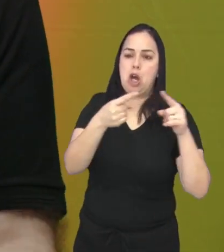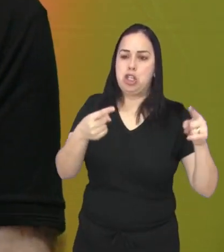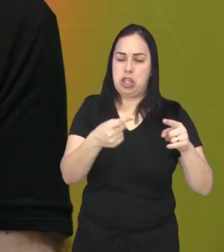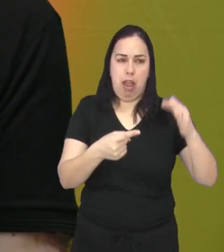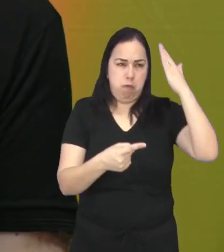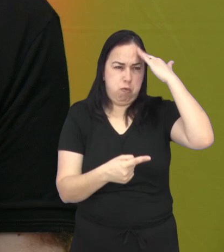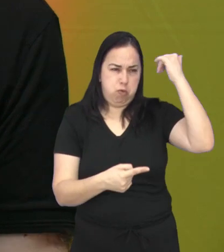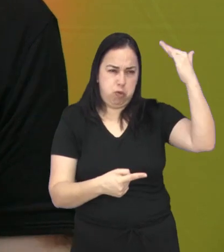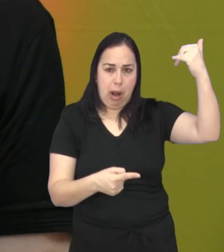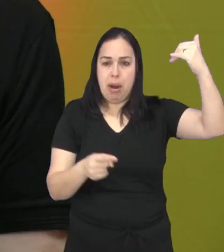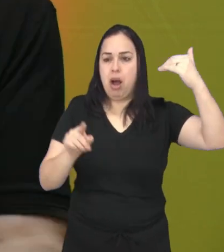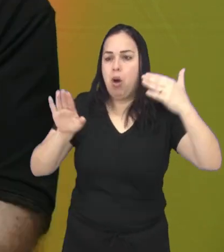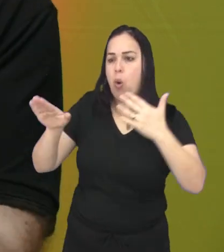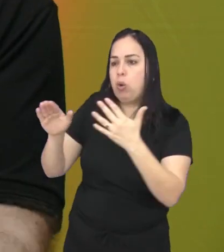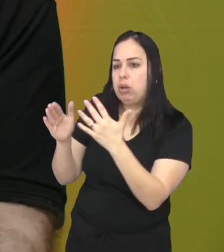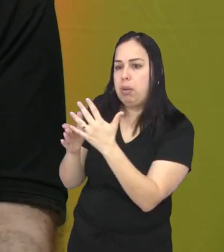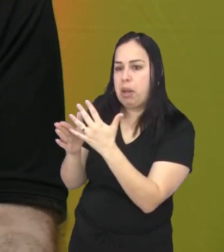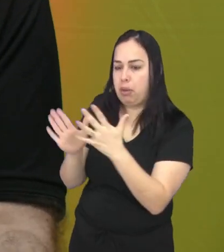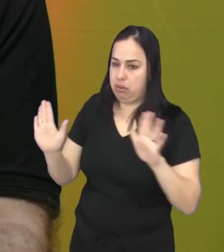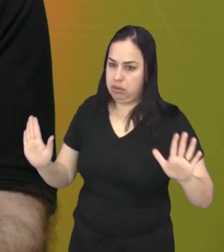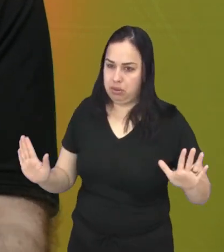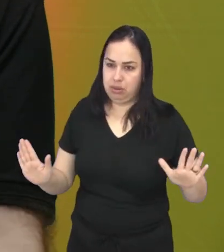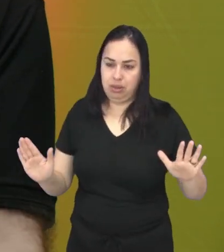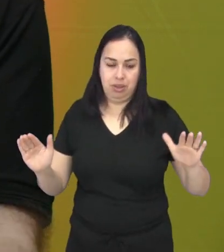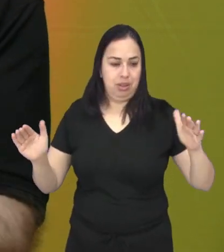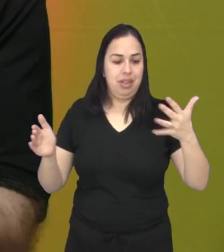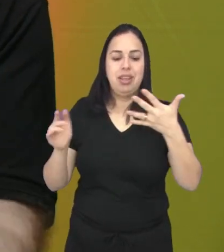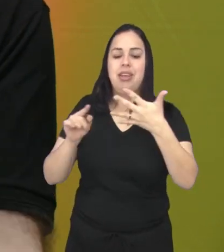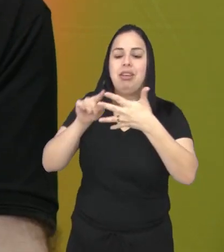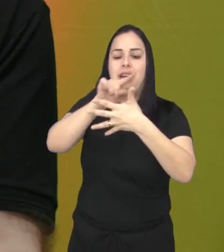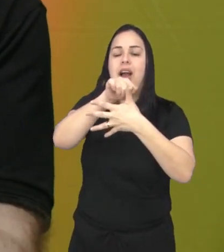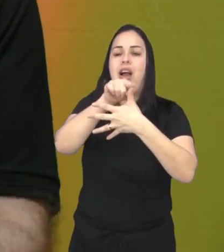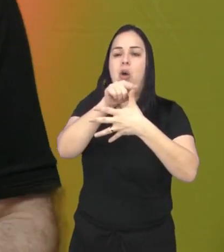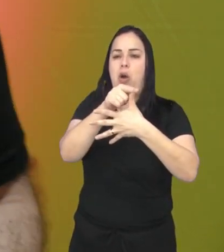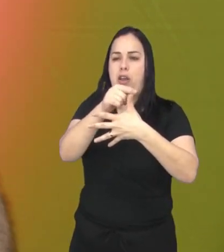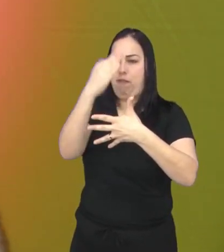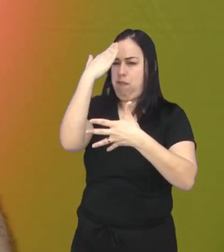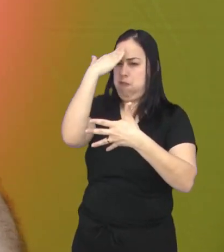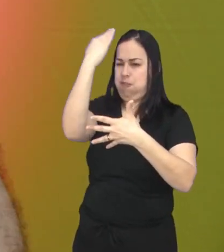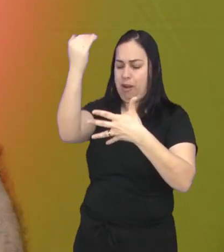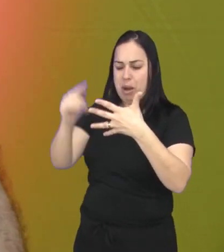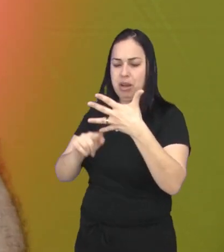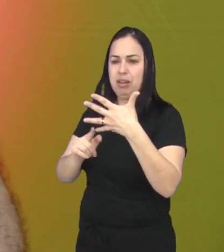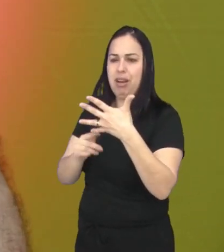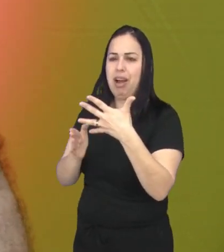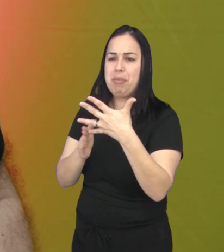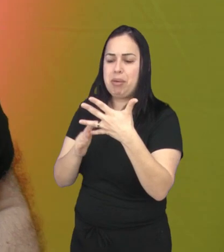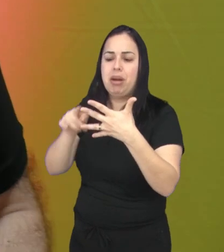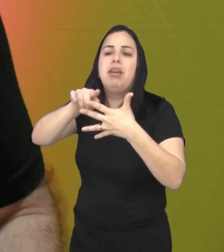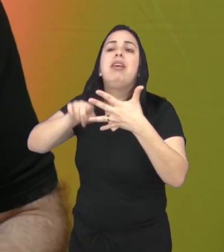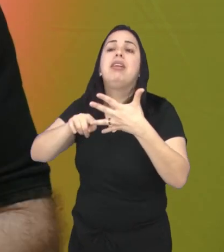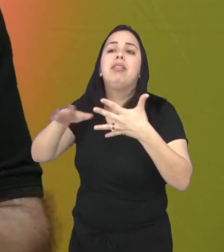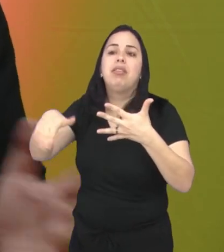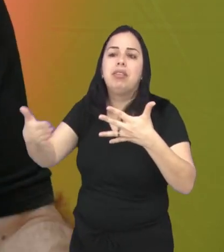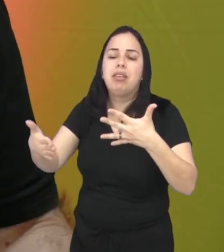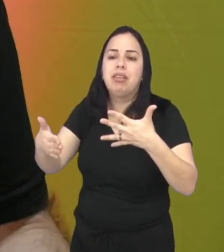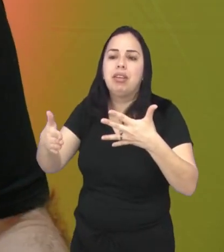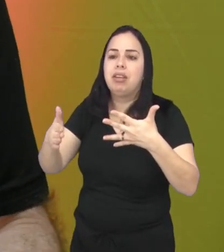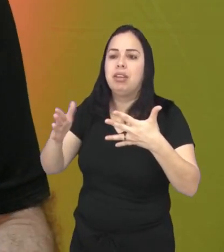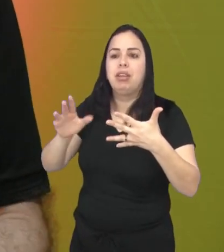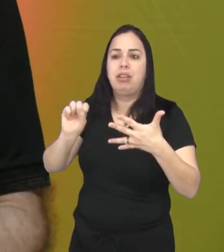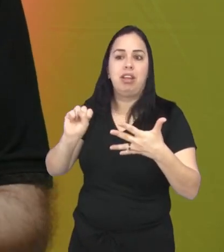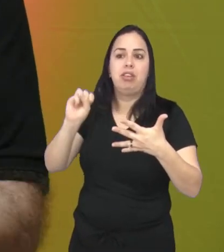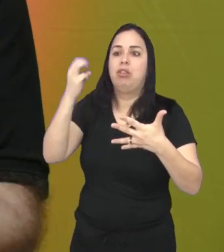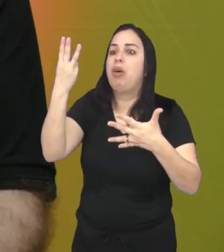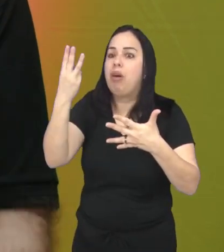é muito famoso, ou você não faz nada. E muitas vezes eu não enxergo o meio. Por exemplo, o Trio Corrente, tá carreira linda, shows no mundo inteiro, 2